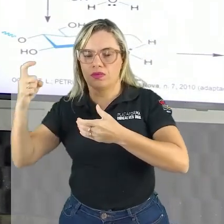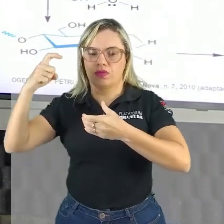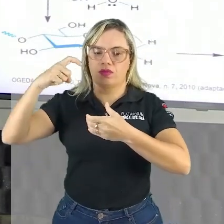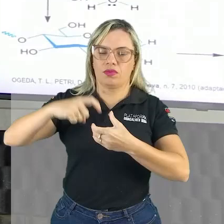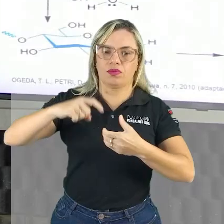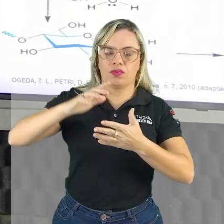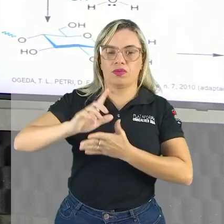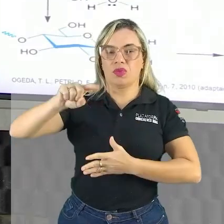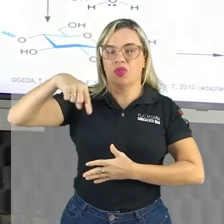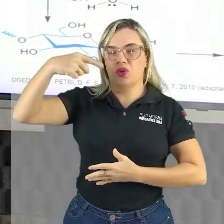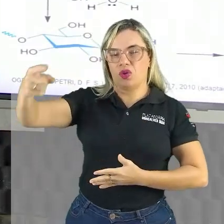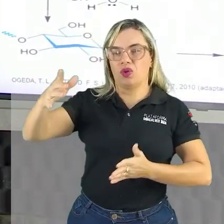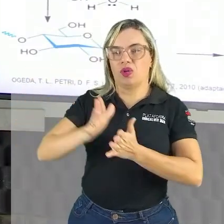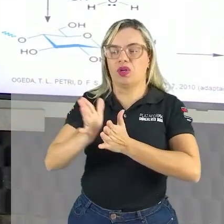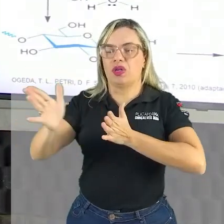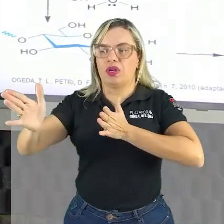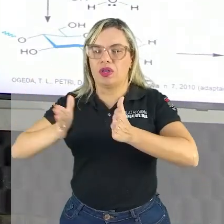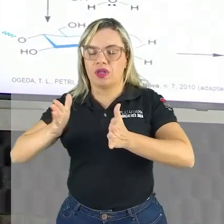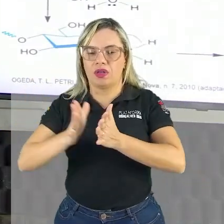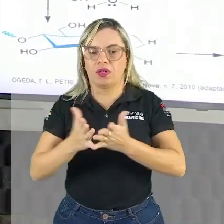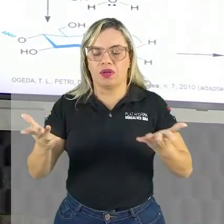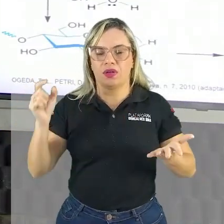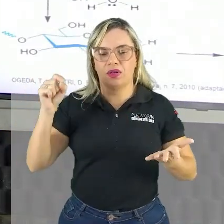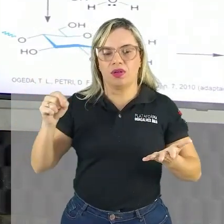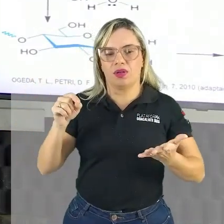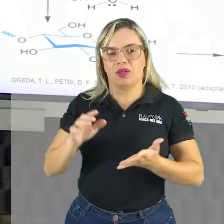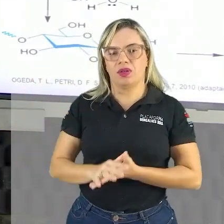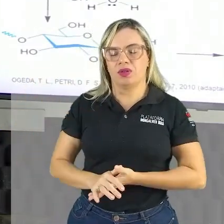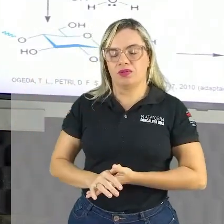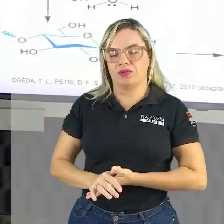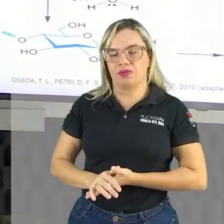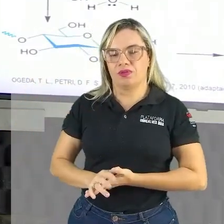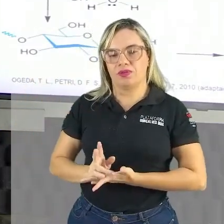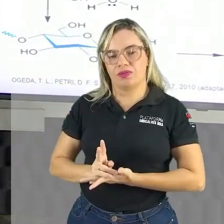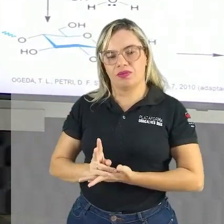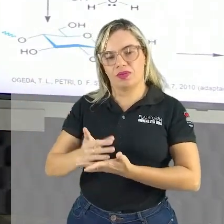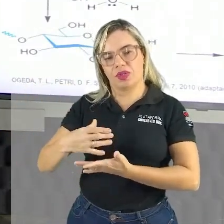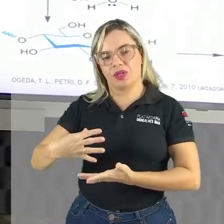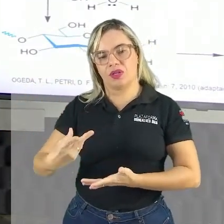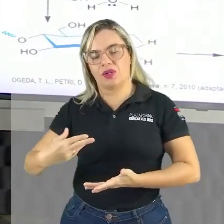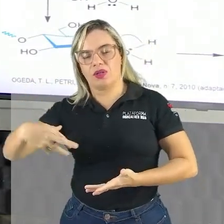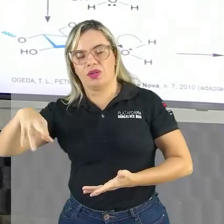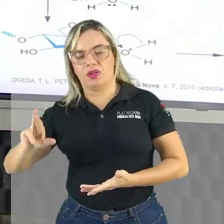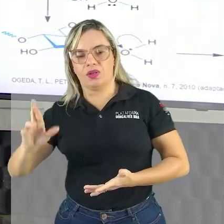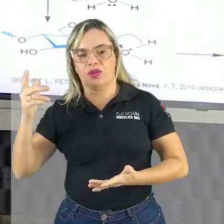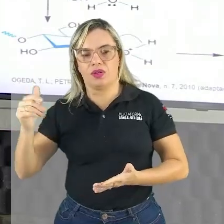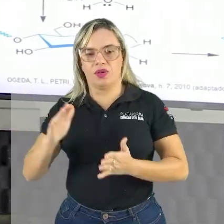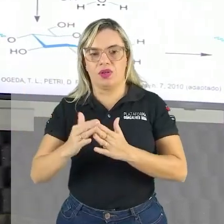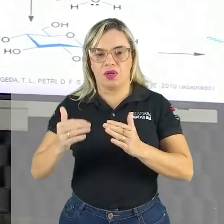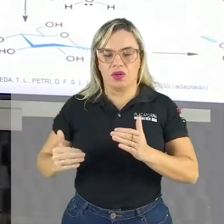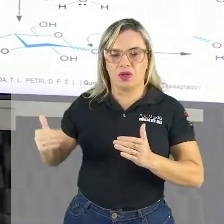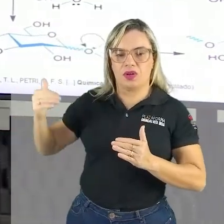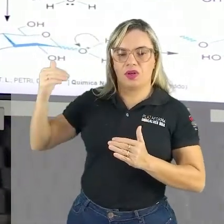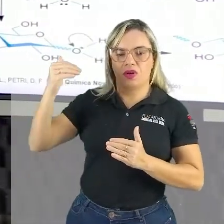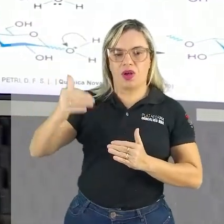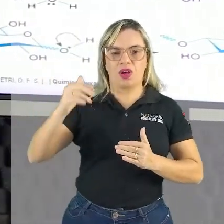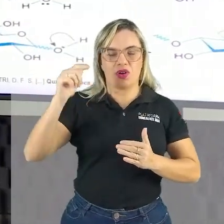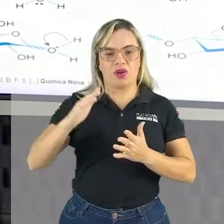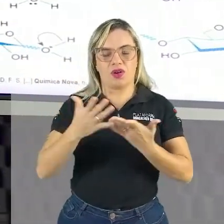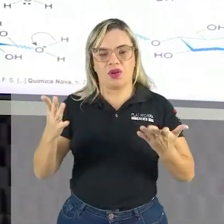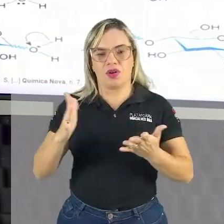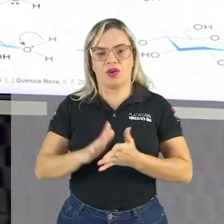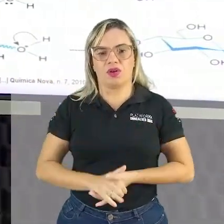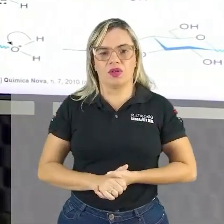numa outra etapa, aquilo é um catalisador. Por isso essa questão teve um nível alto. Por